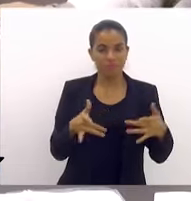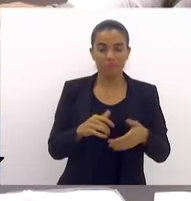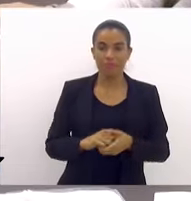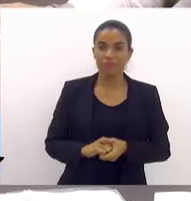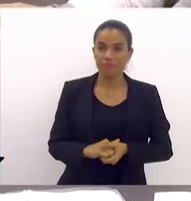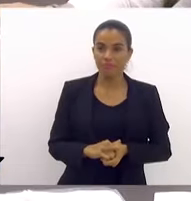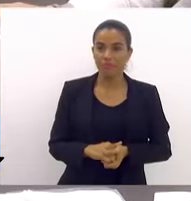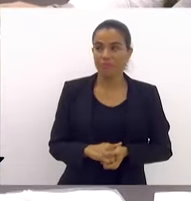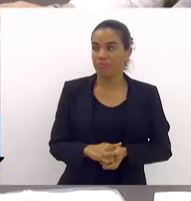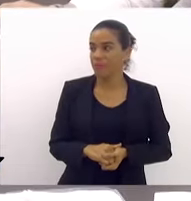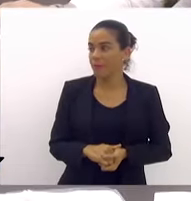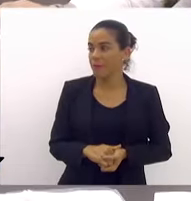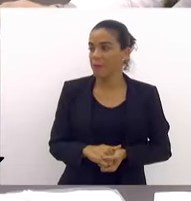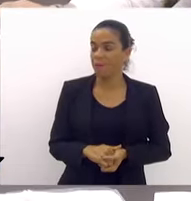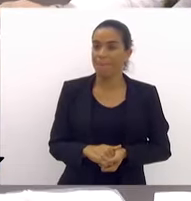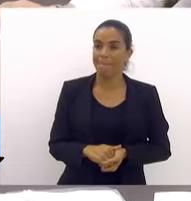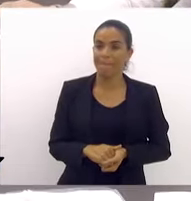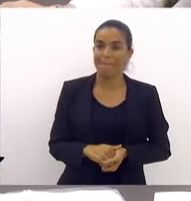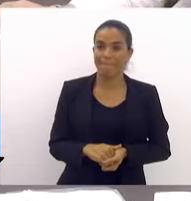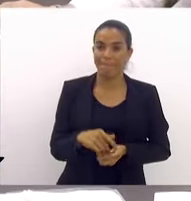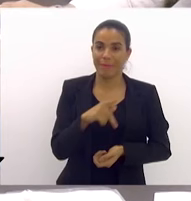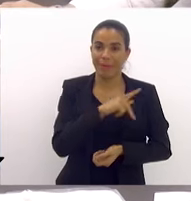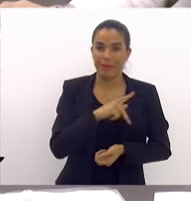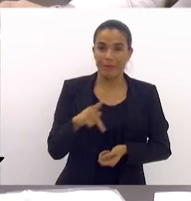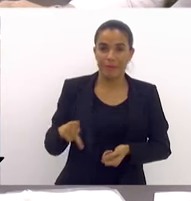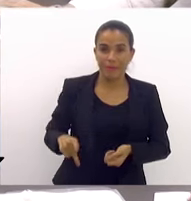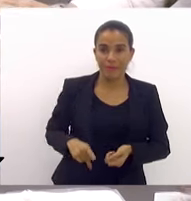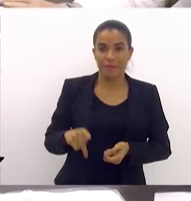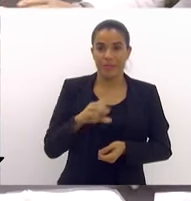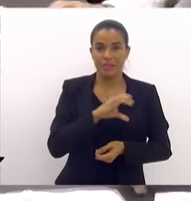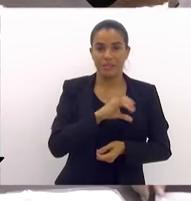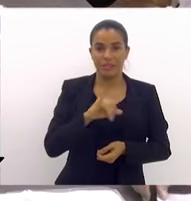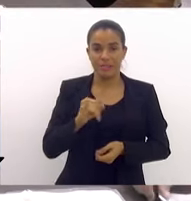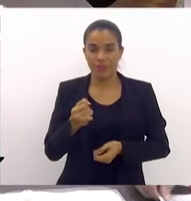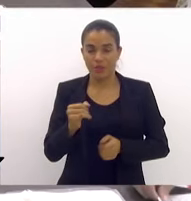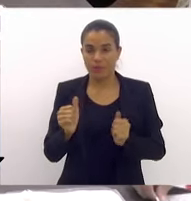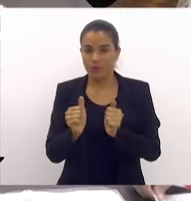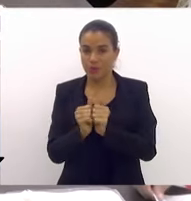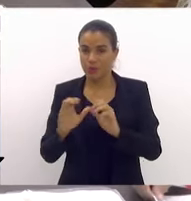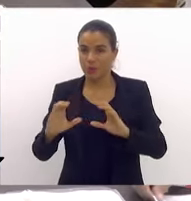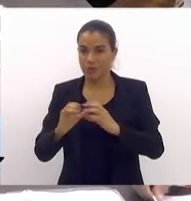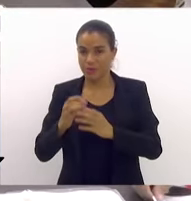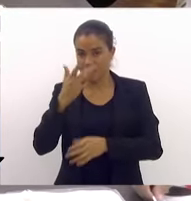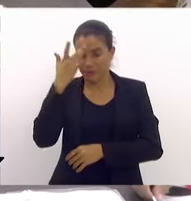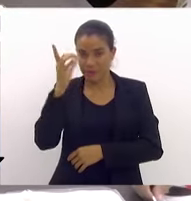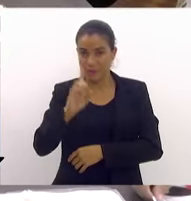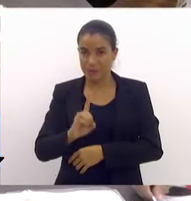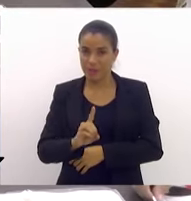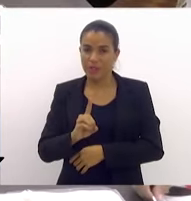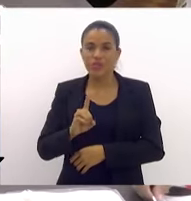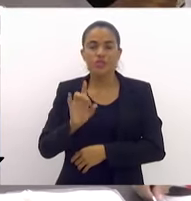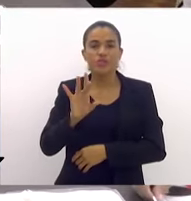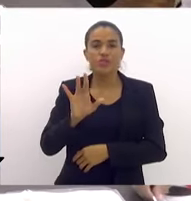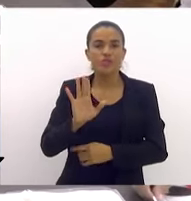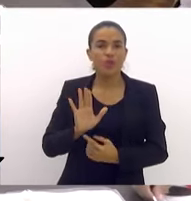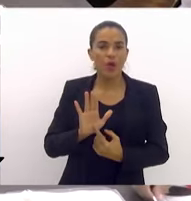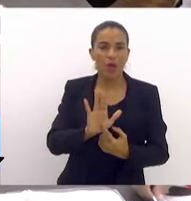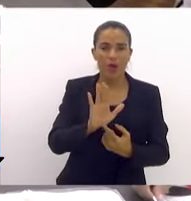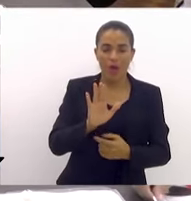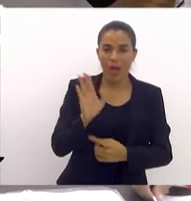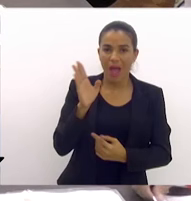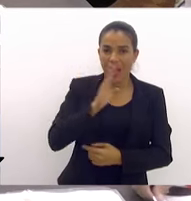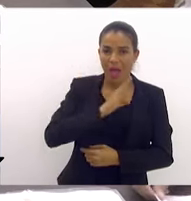audiência pública, deputado Fred. Presidente. Conjunta da CCJ com a comissão de Vossa Excelência. Só uma observação rápida. É